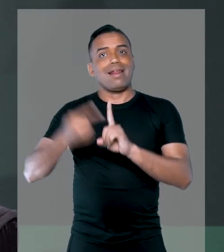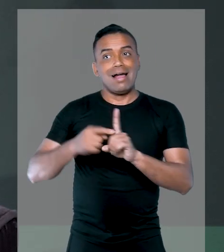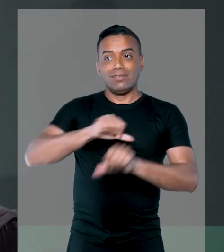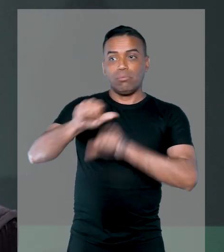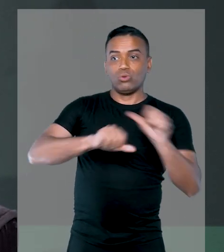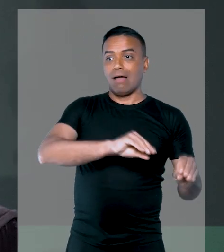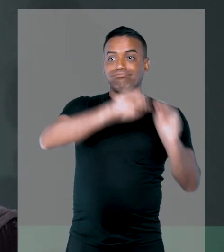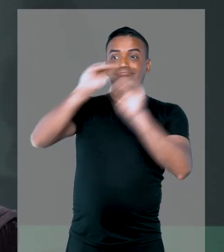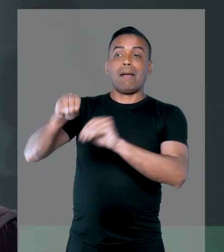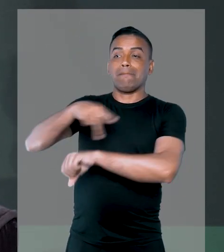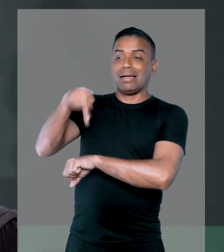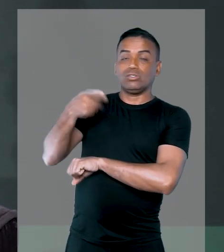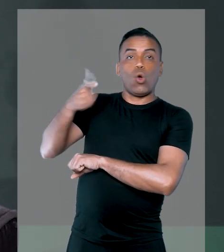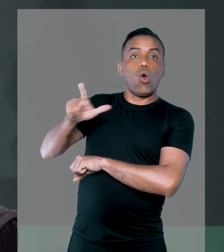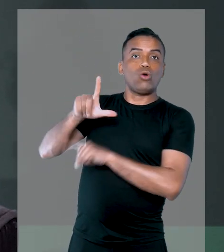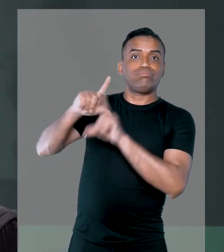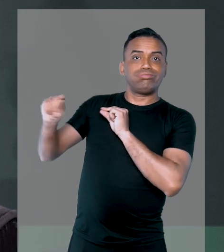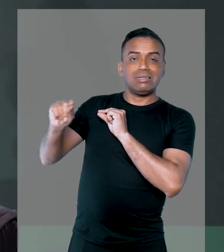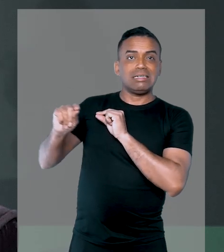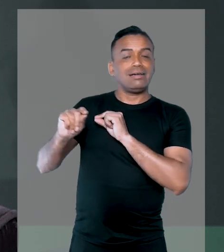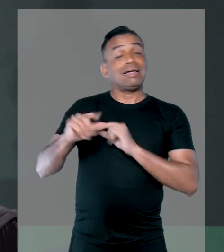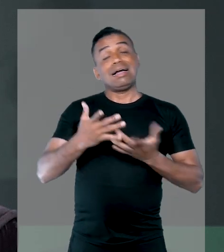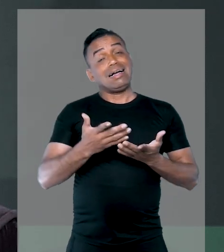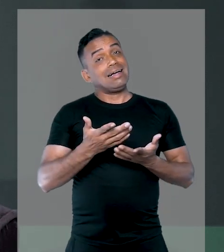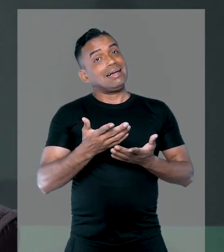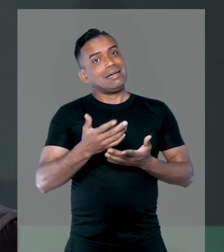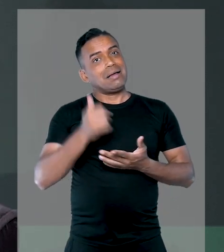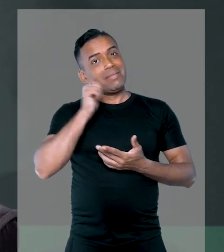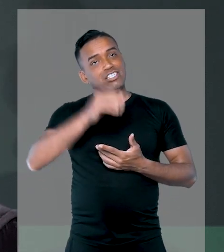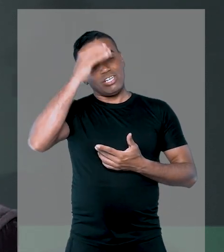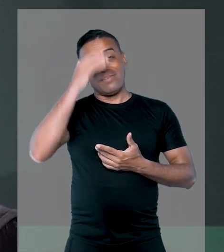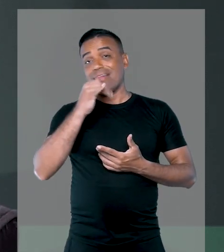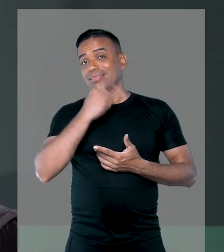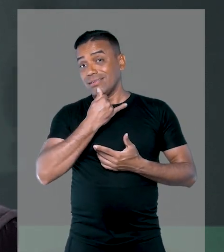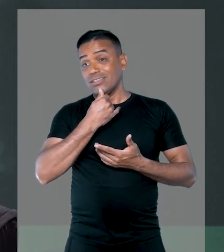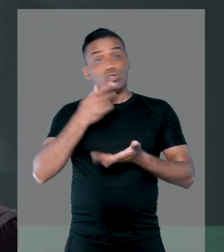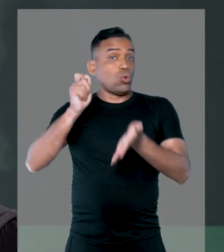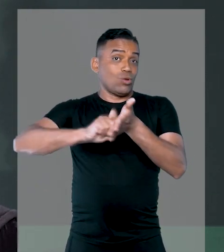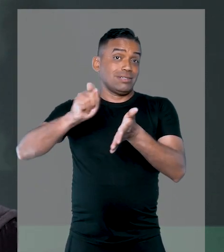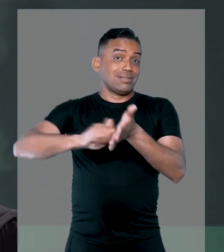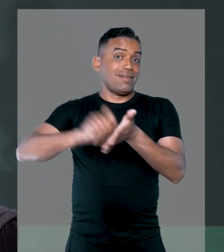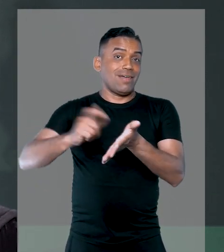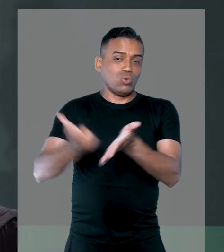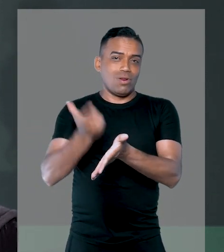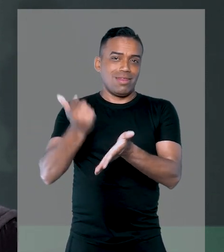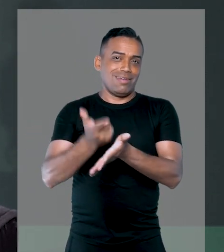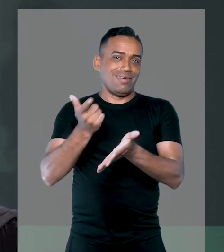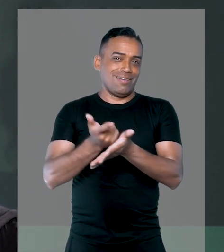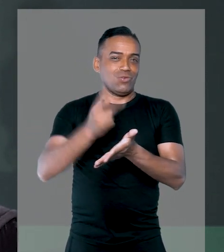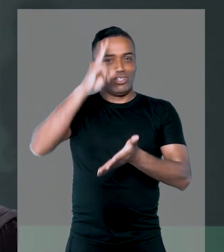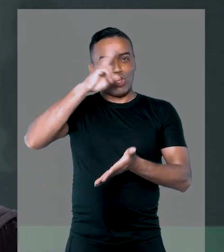de país e tal. E eu tô tipo assim, poxa, ela vai ficar decepcionada quando eu contar que eu tô escrevendo um livro, né? E aí, assim,